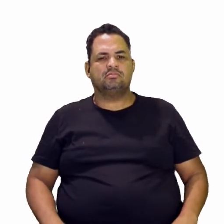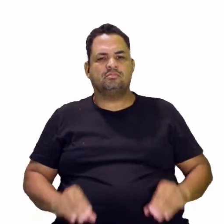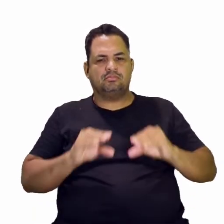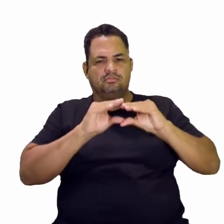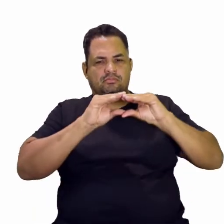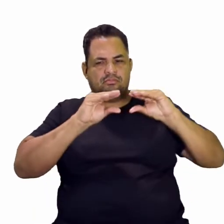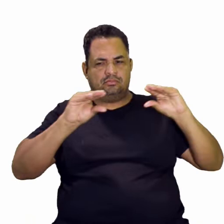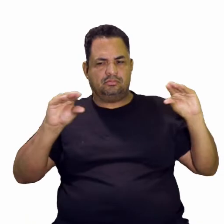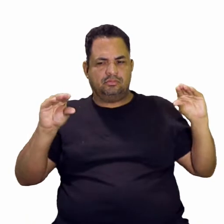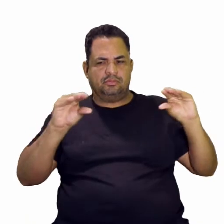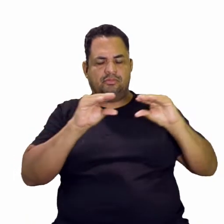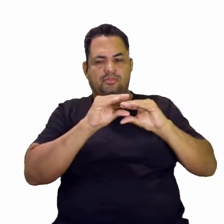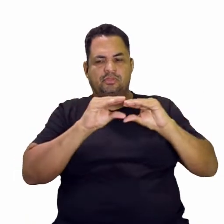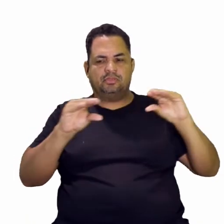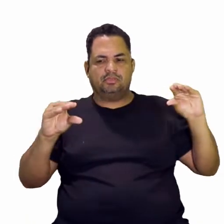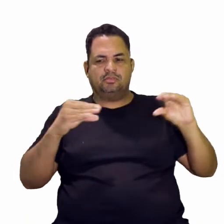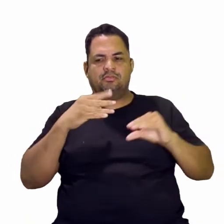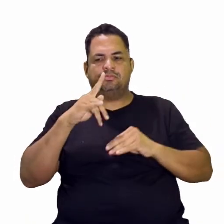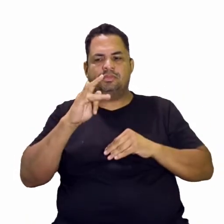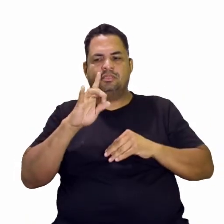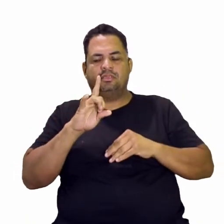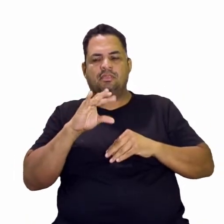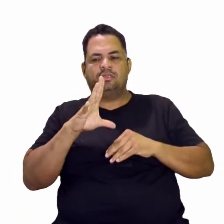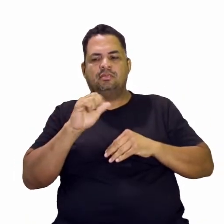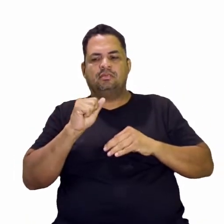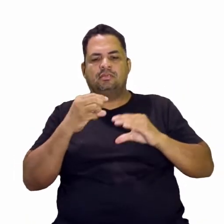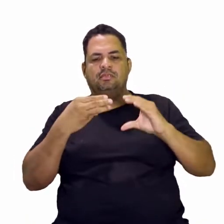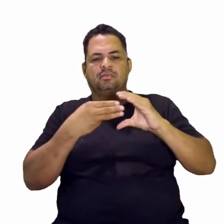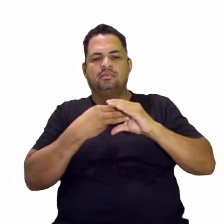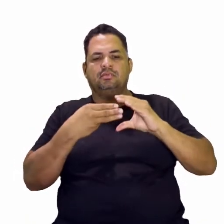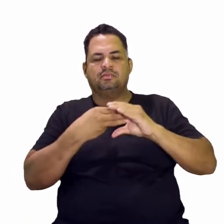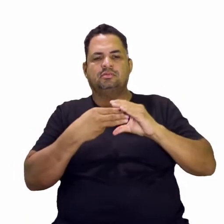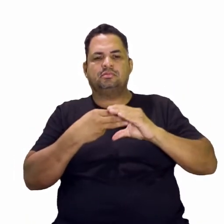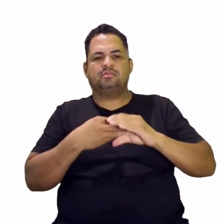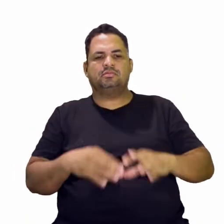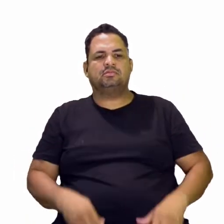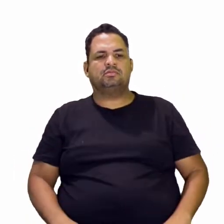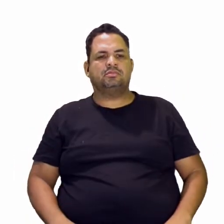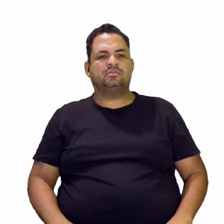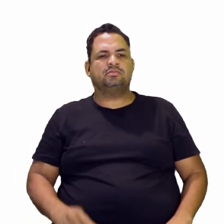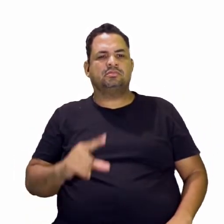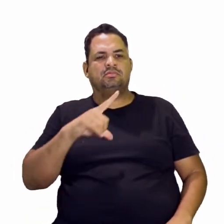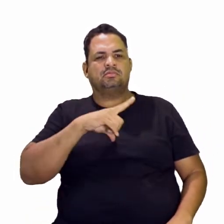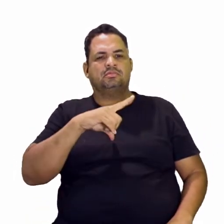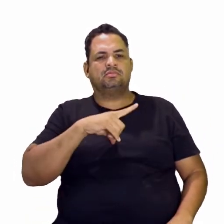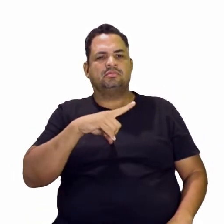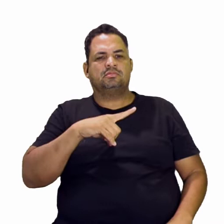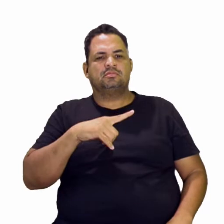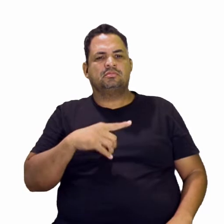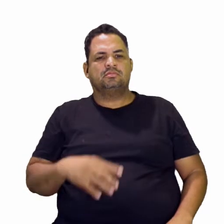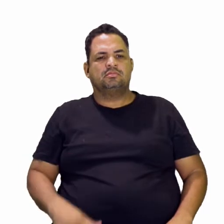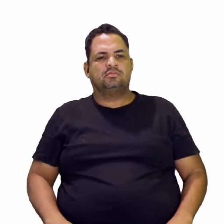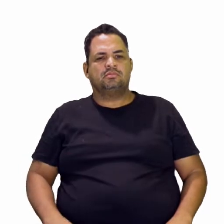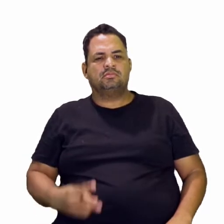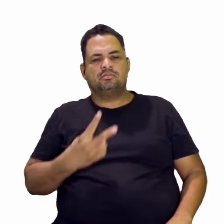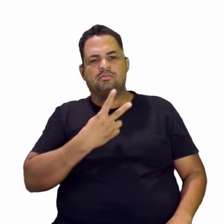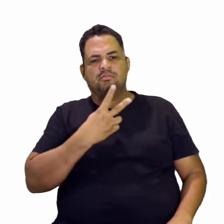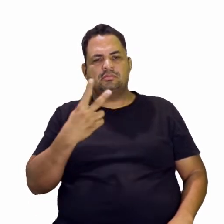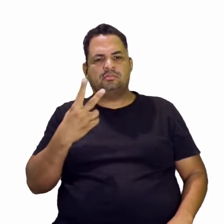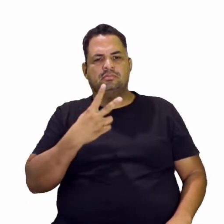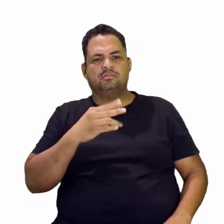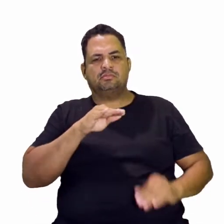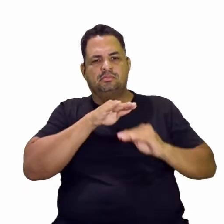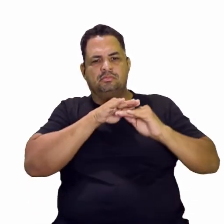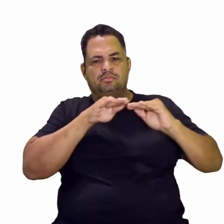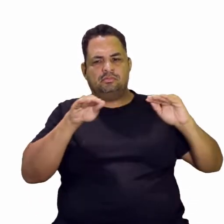membrana plasmática ou membrana celular, tá bom? E ela é composta por uma bicamada